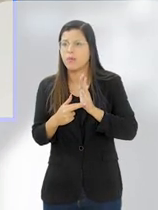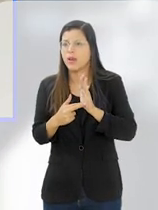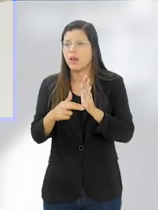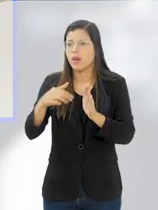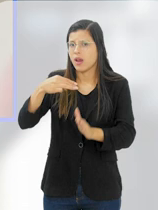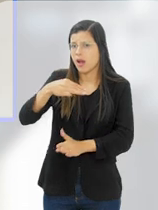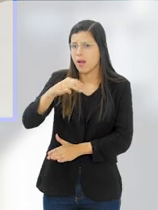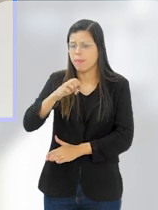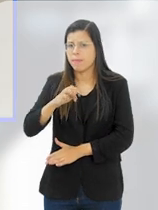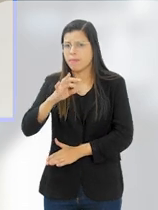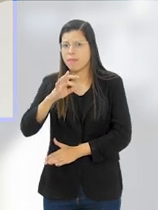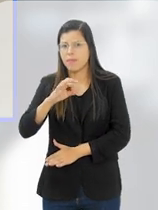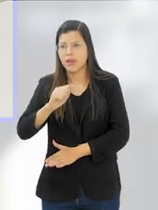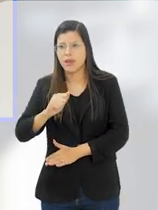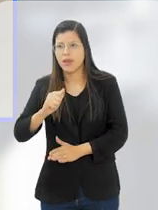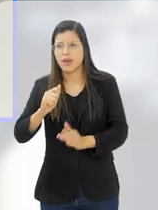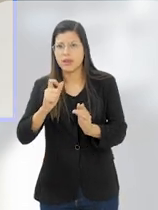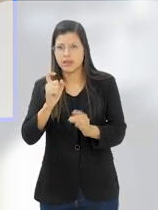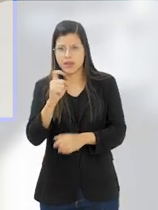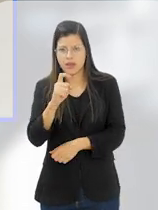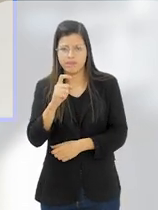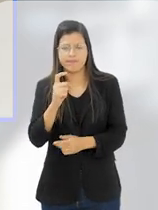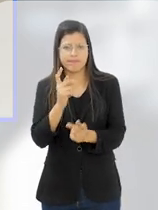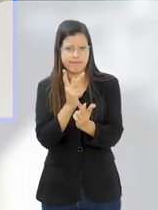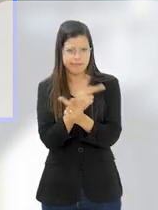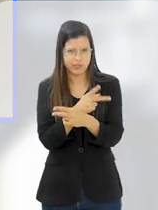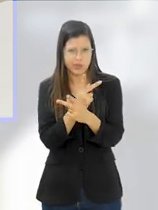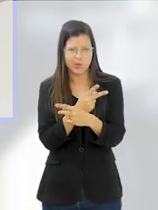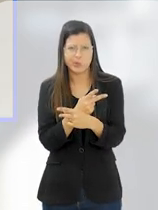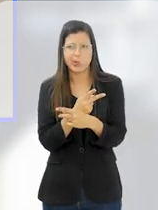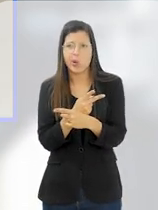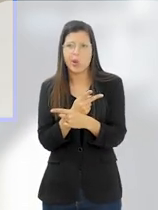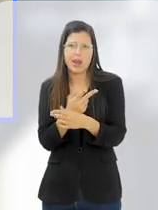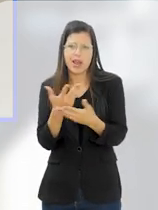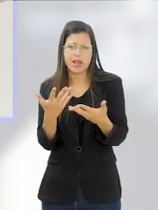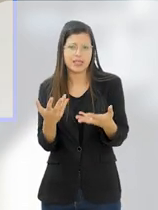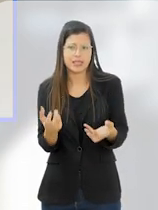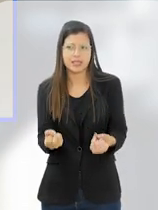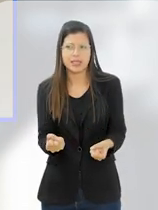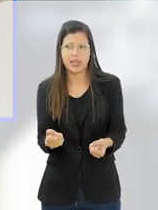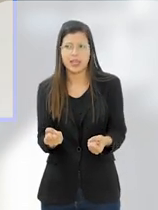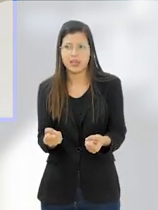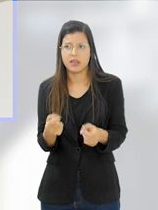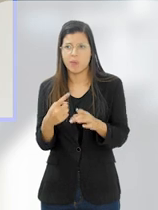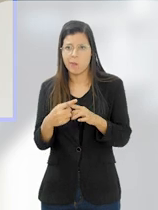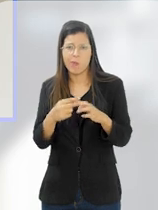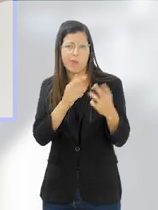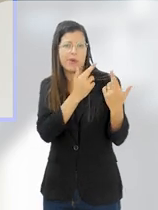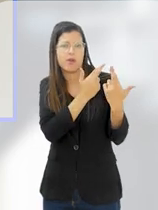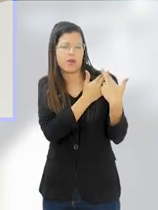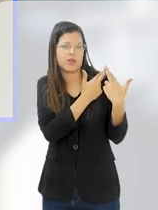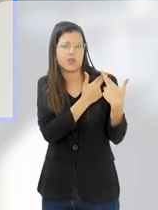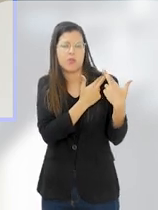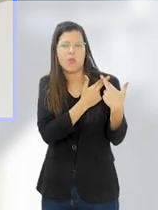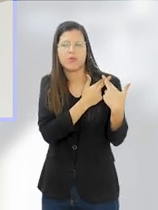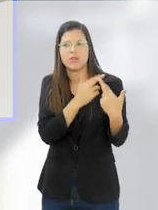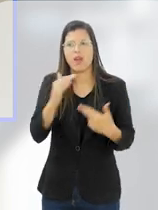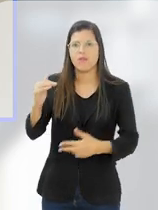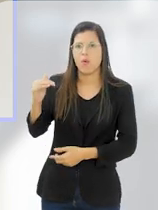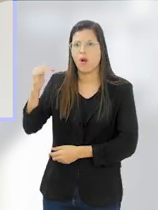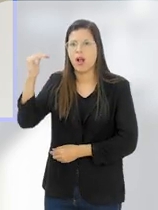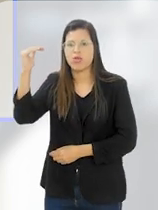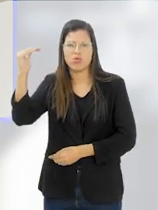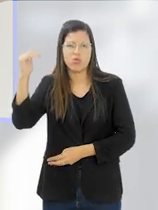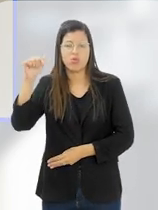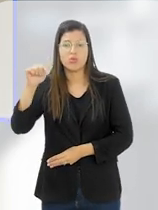pela Meta e pela TikTok, lá pela ByteDance, porque são responsáveis, os responsáveis são adultos que colocam o